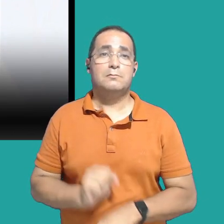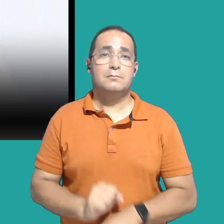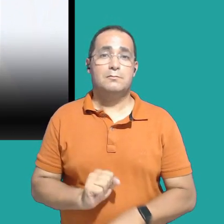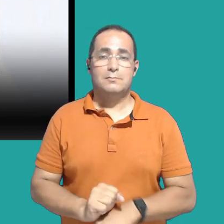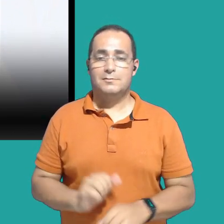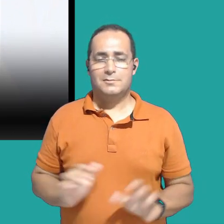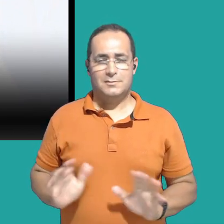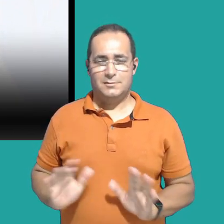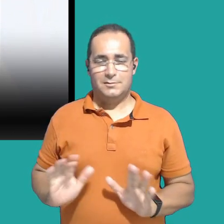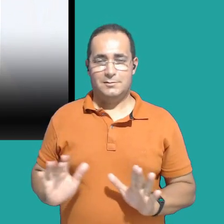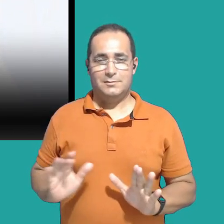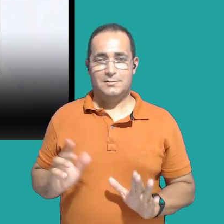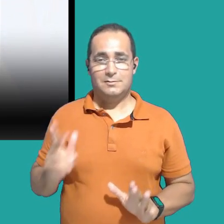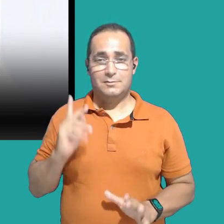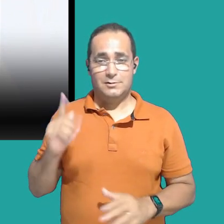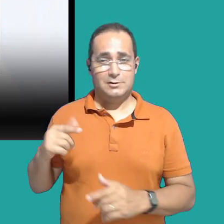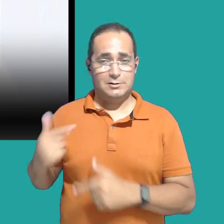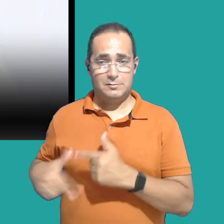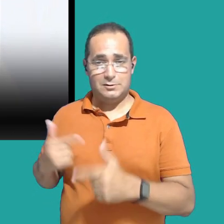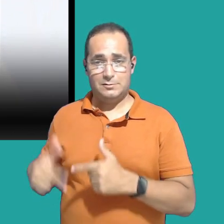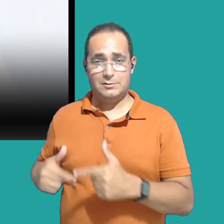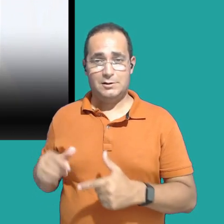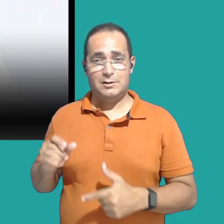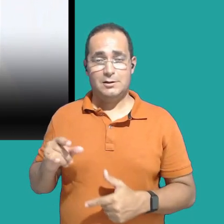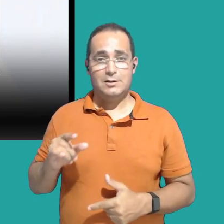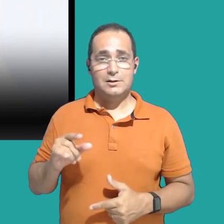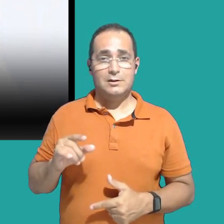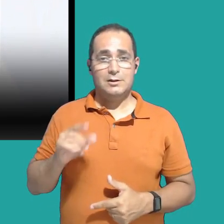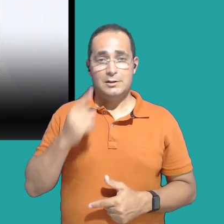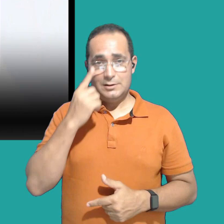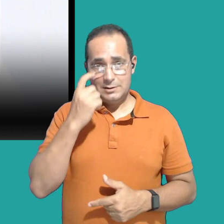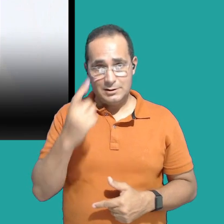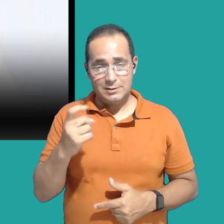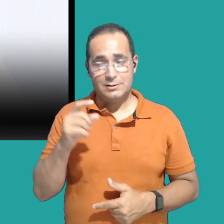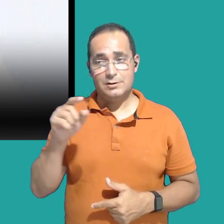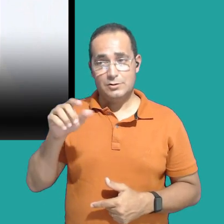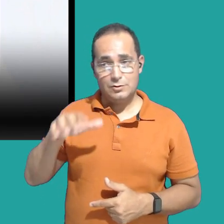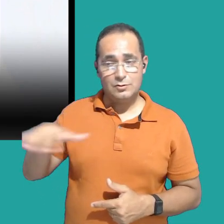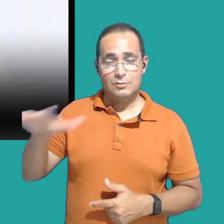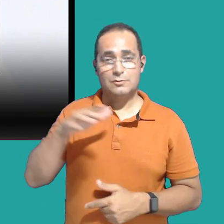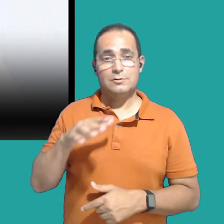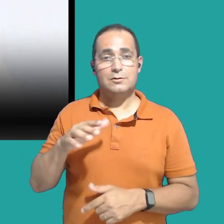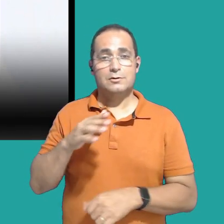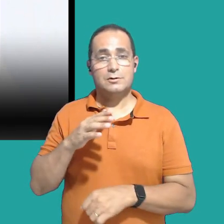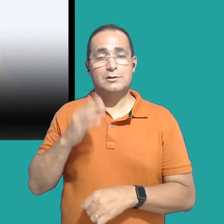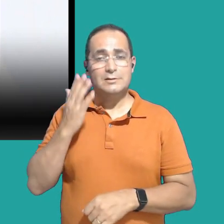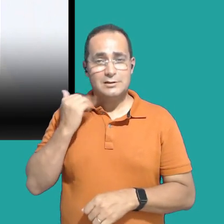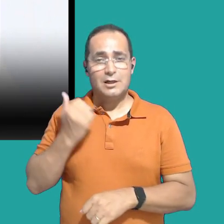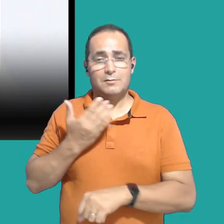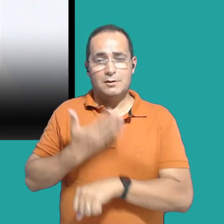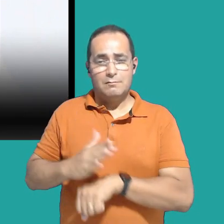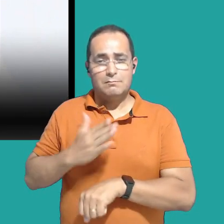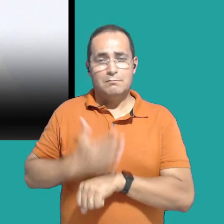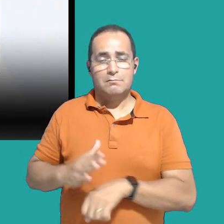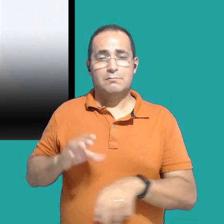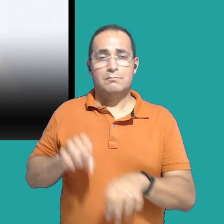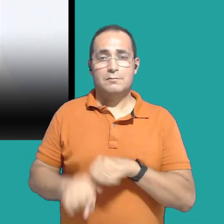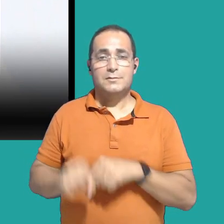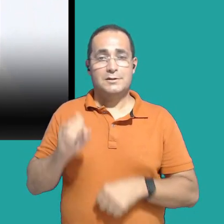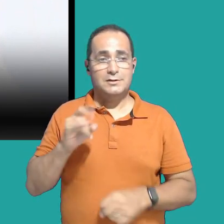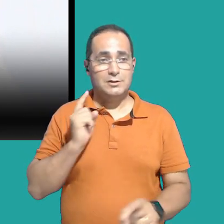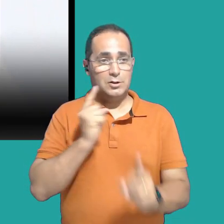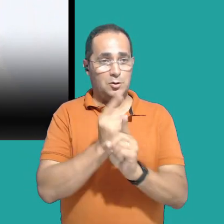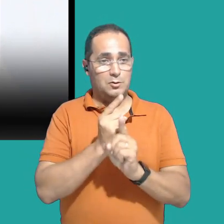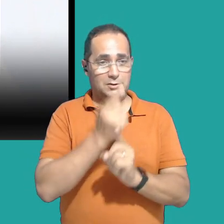vai chegar naquele dia, a pessoa vai ficar lá esperando. Não, uma pessoa está lá fazendo as atividades dela, mas assim, é interessante que os funcionários sejam